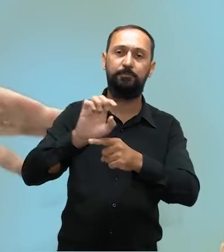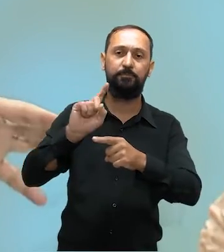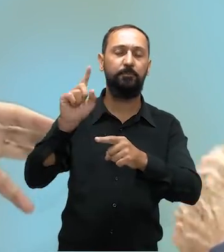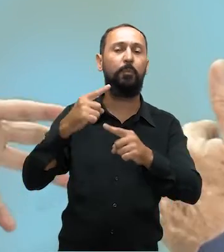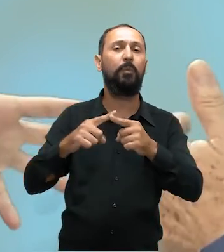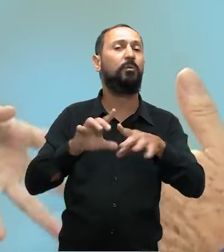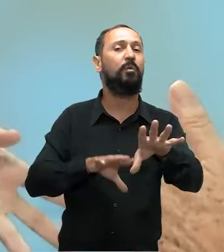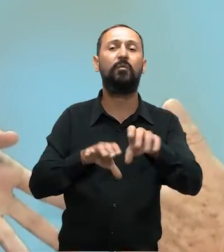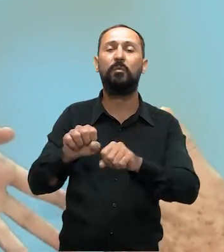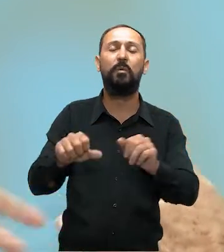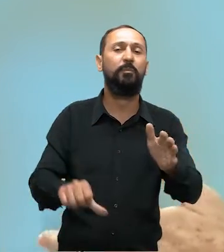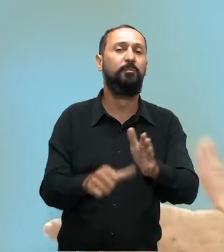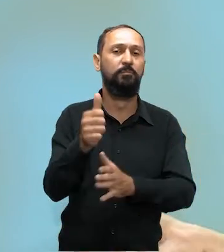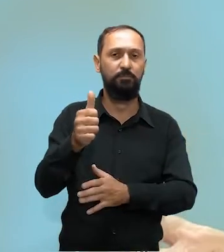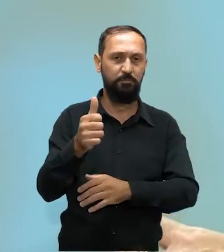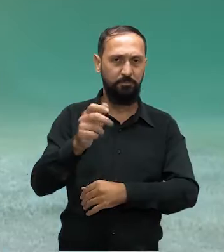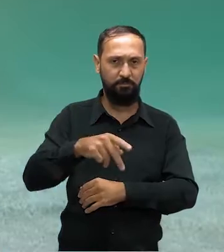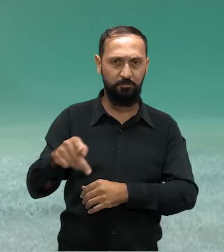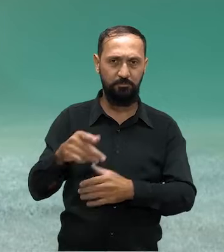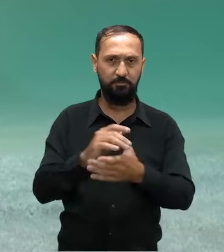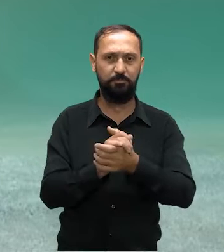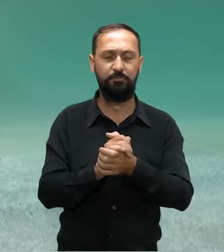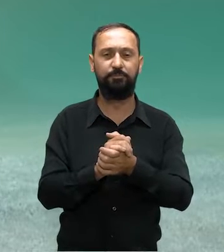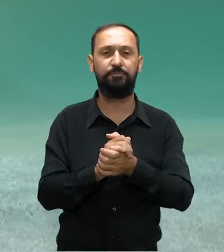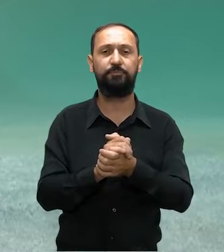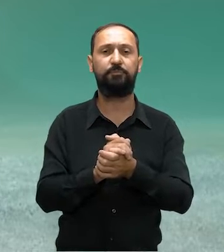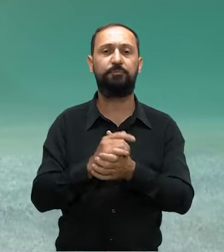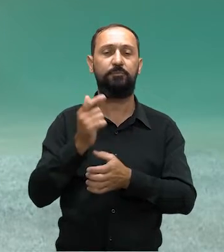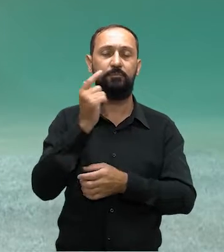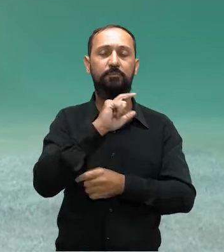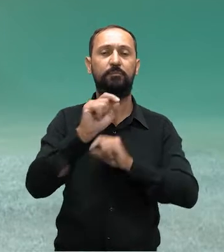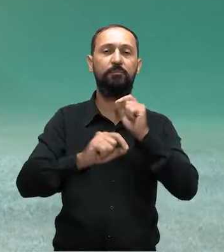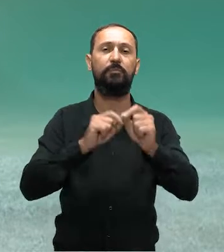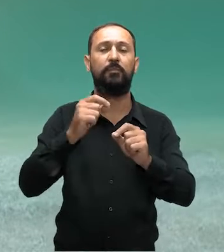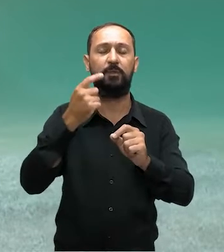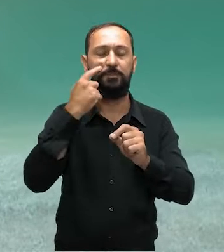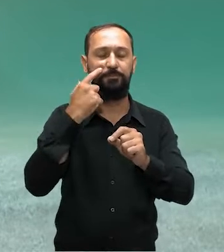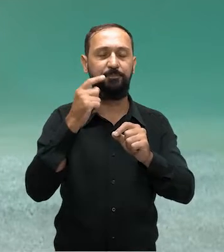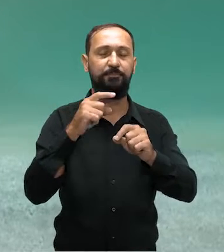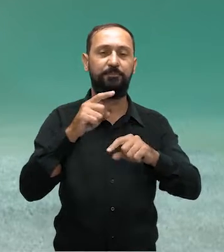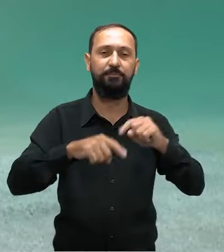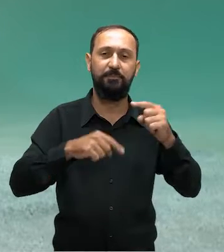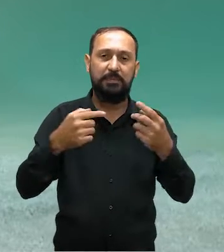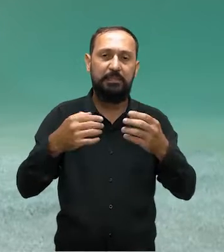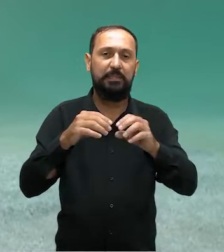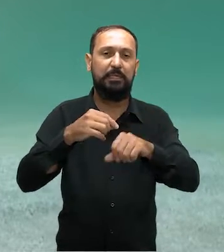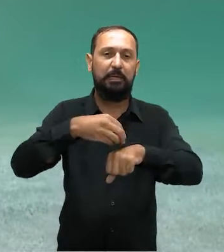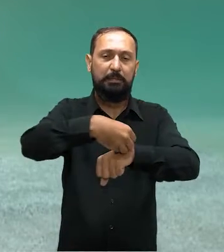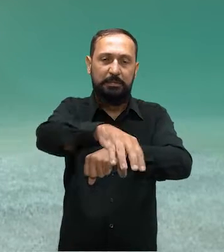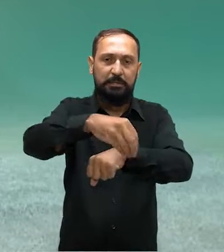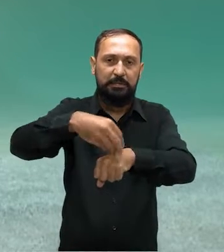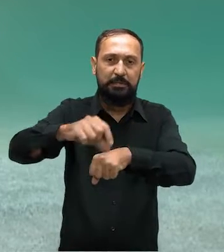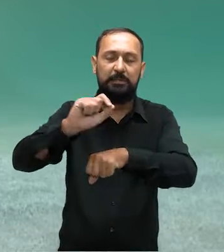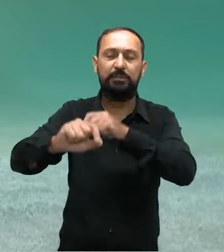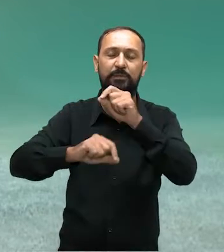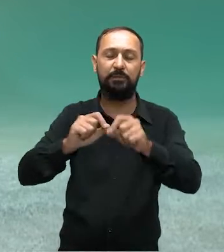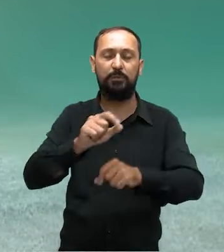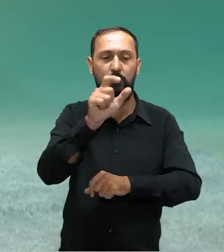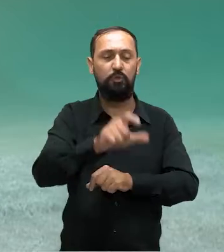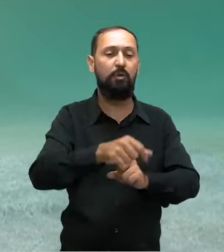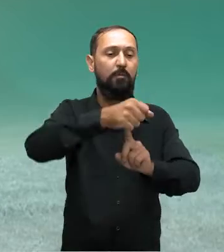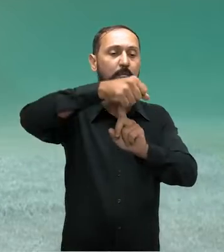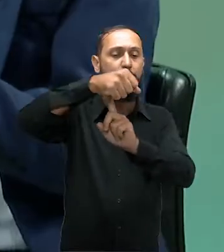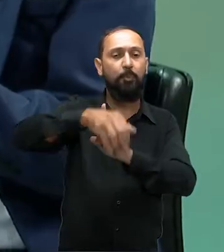porque essa não é a principal formação dos professores, não, né? Então, nós conseguimos levar esse produto através